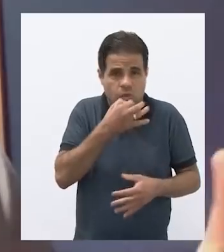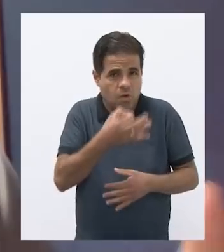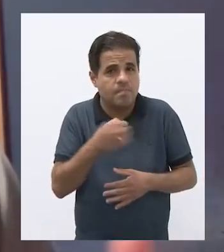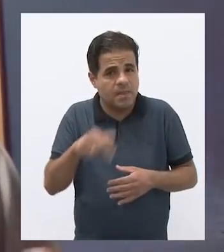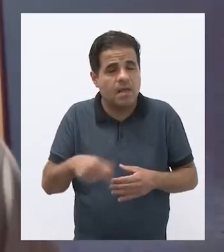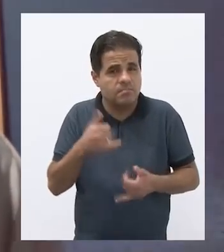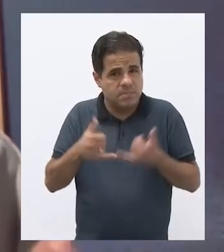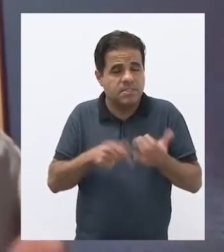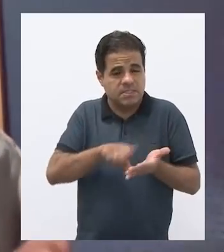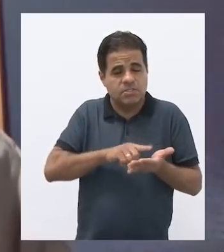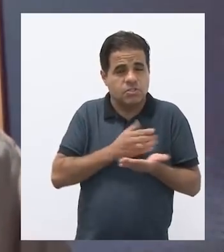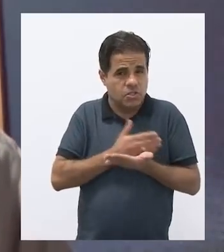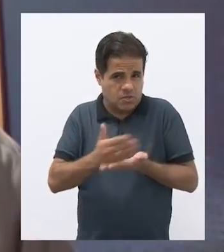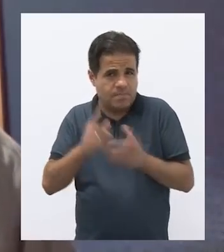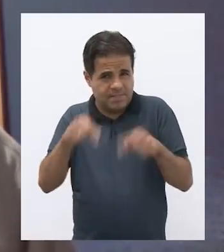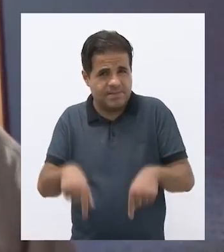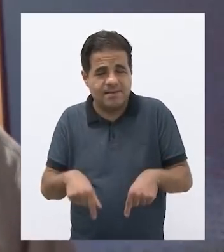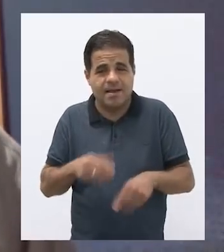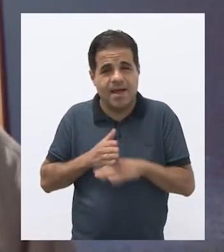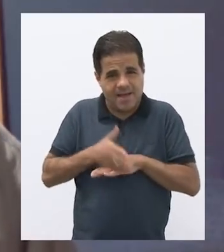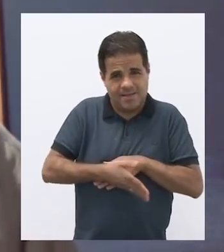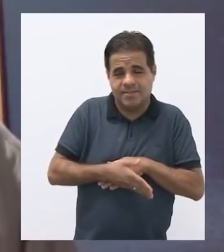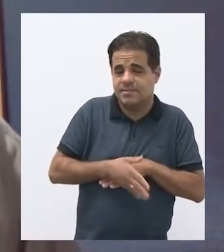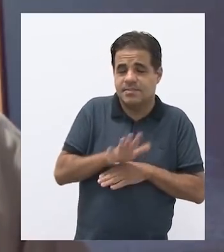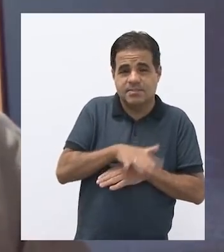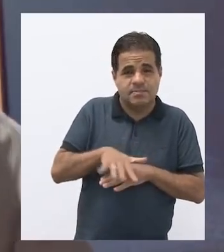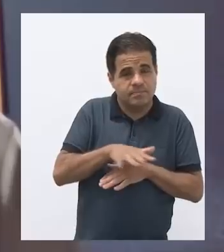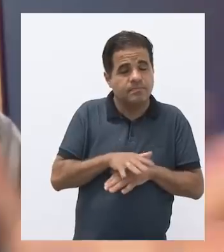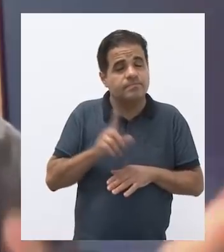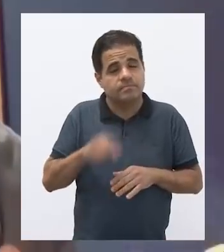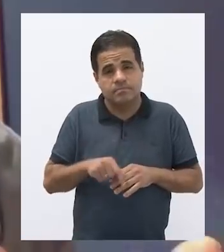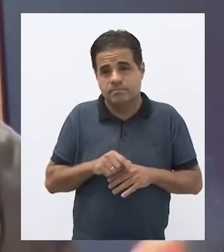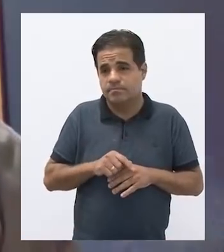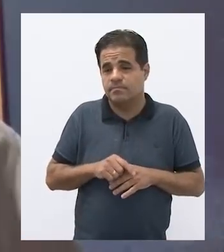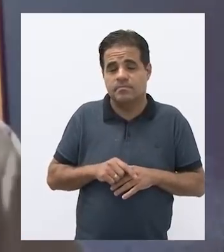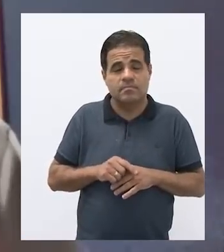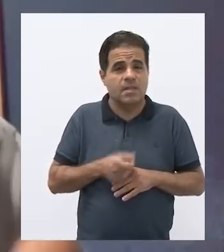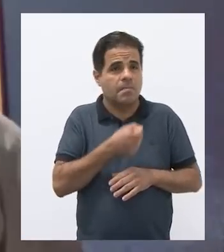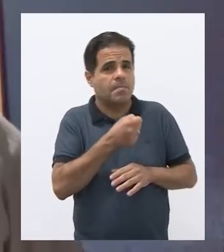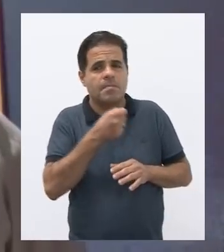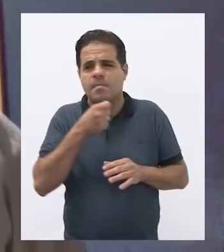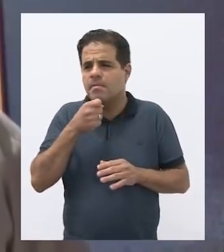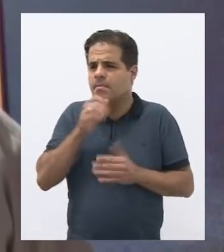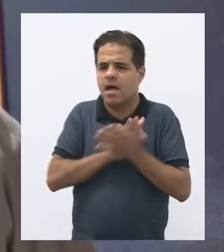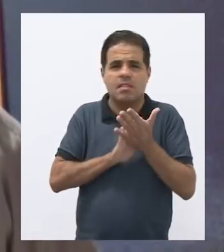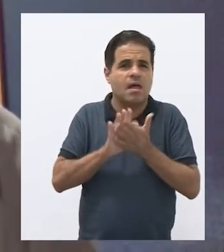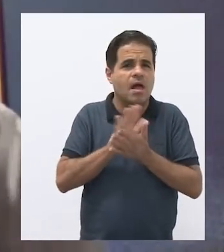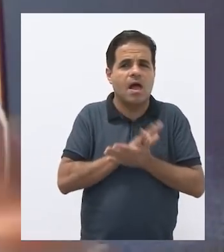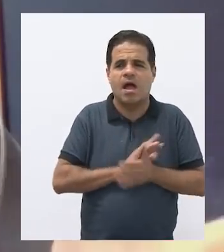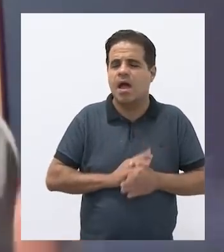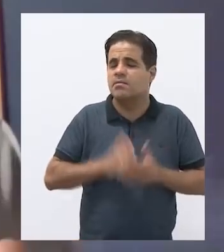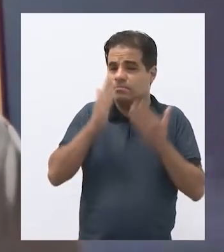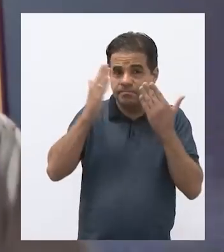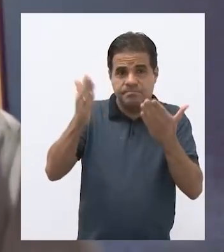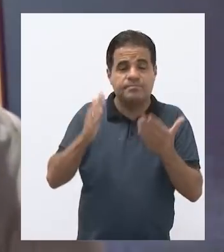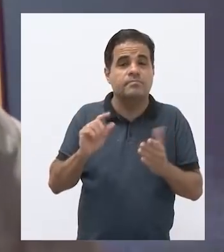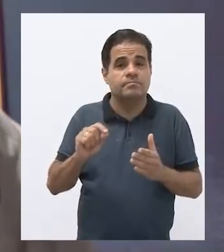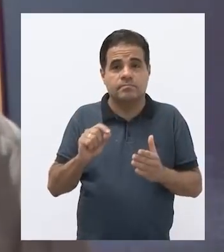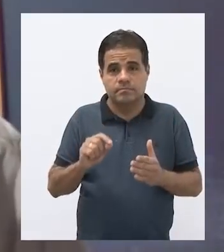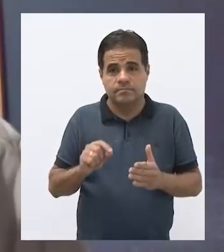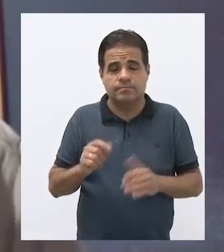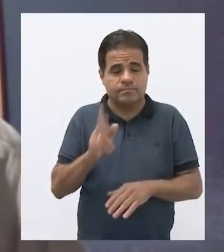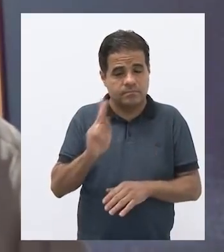aqui, brinquei antes da gente começar aqui ao vivo esse papo, sem cantoria, sem nada, graças